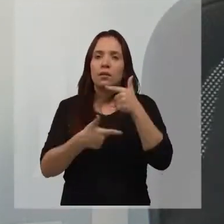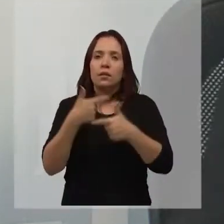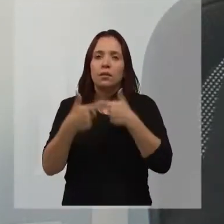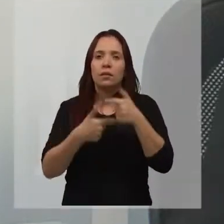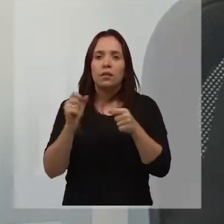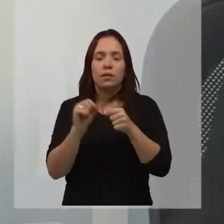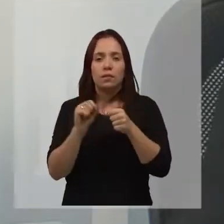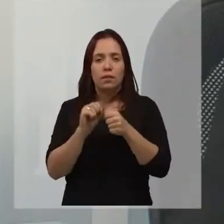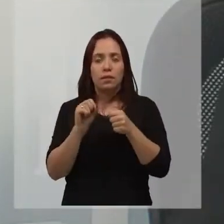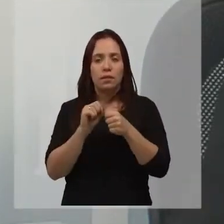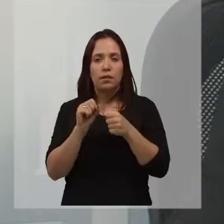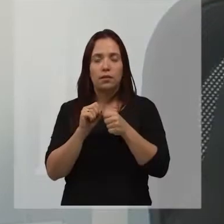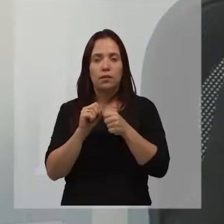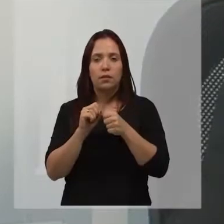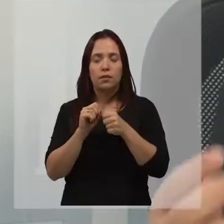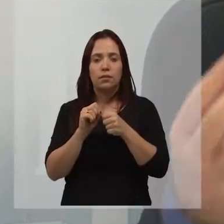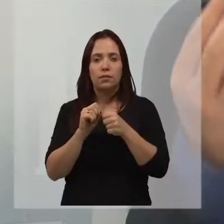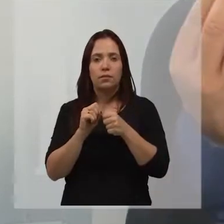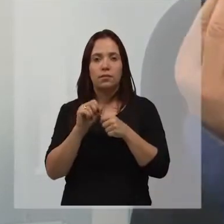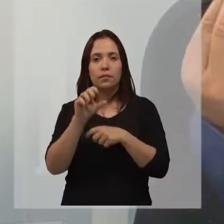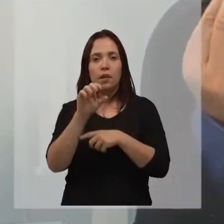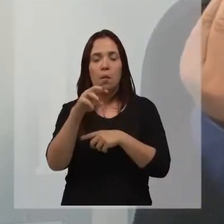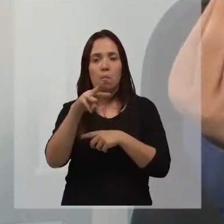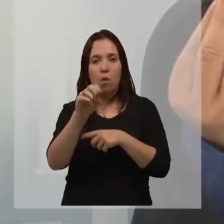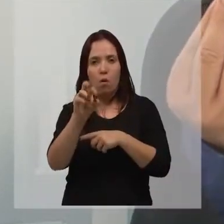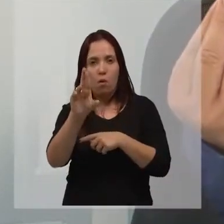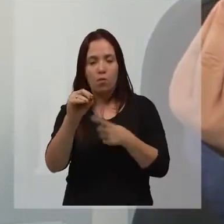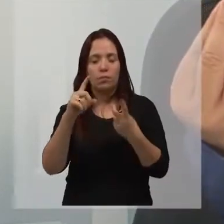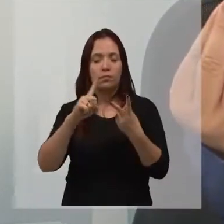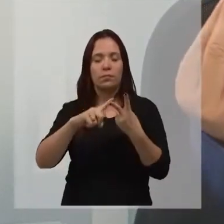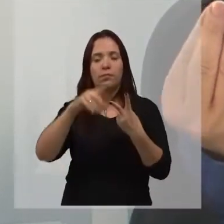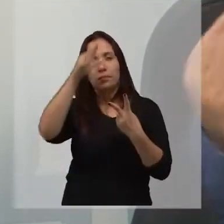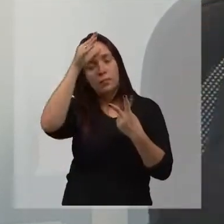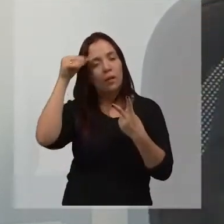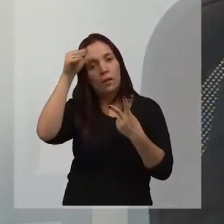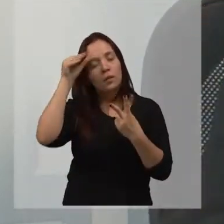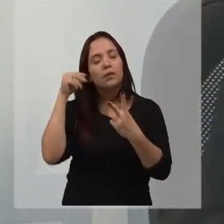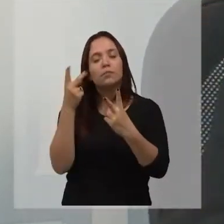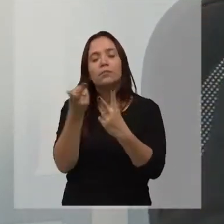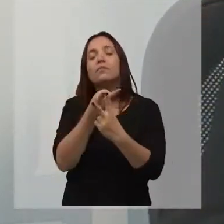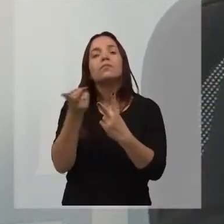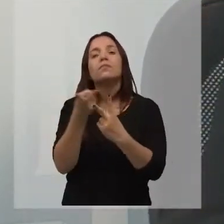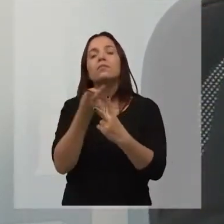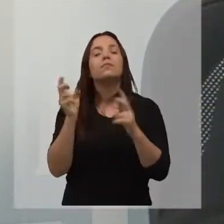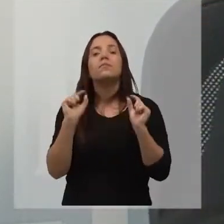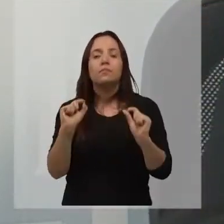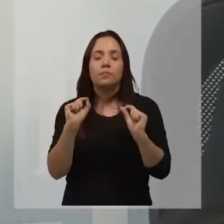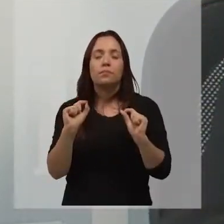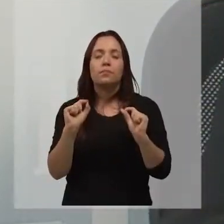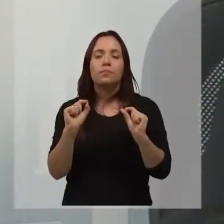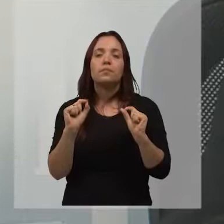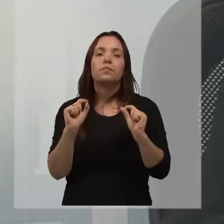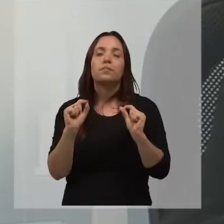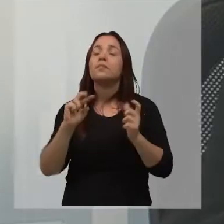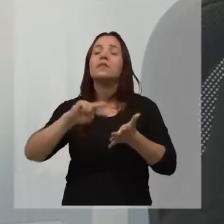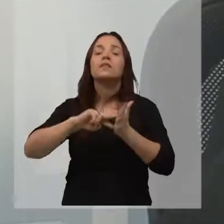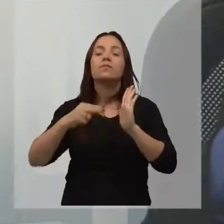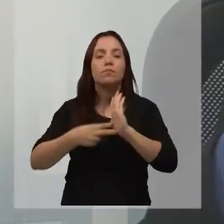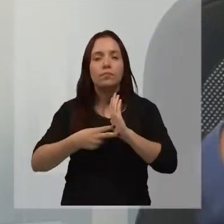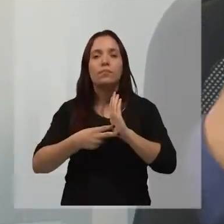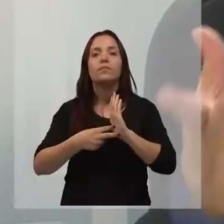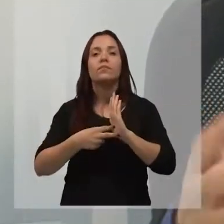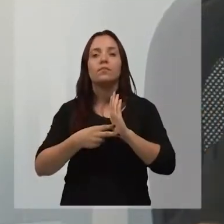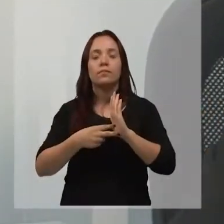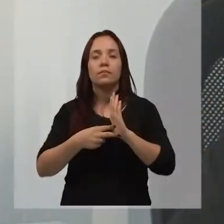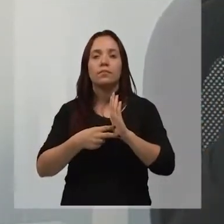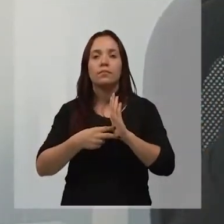junto Sérgio Moro e Camilo Santana demonstra o quê? Demonstra que o governo passa uma